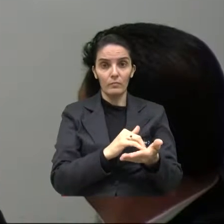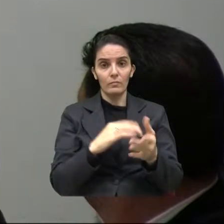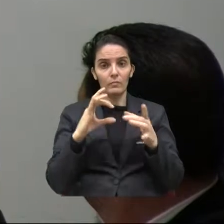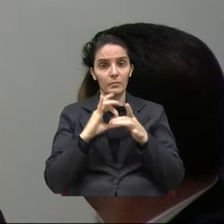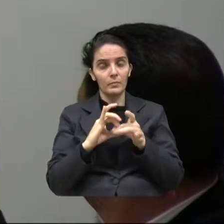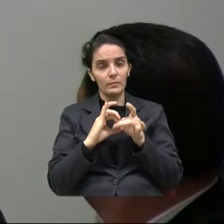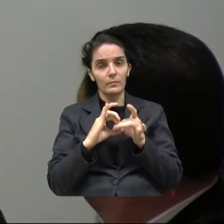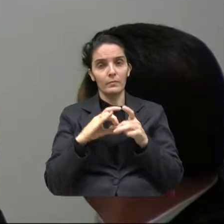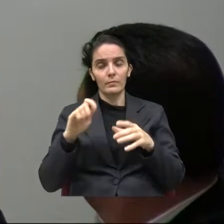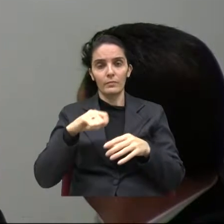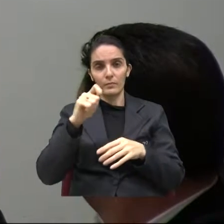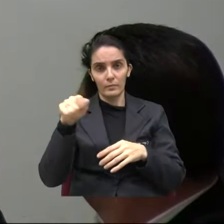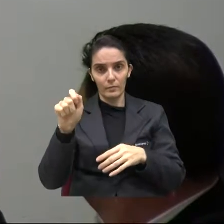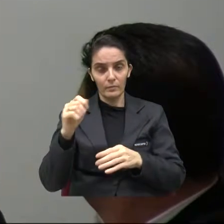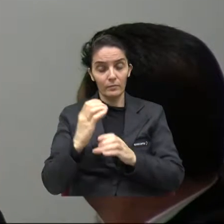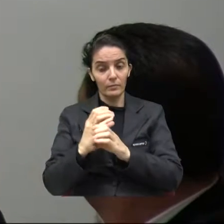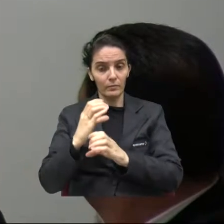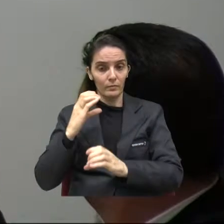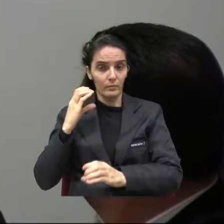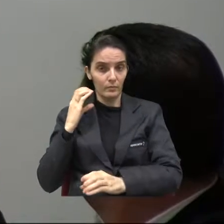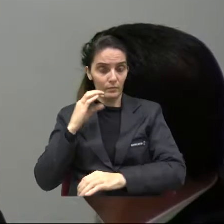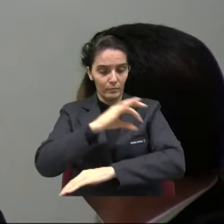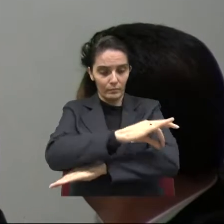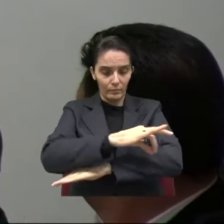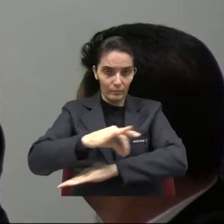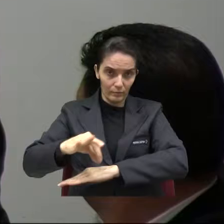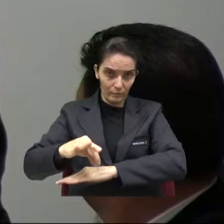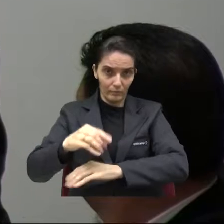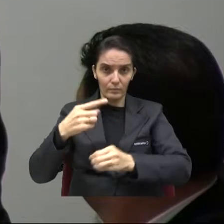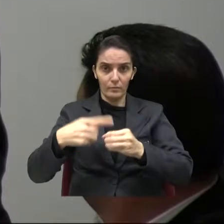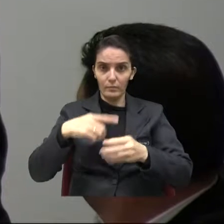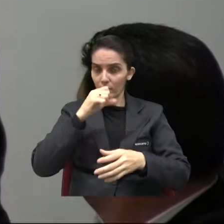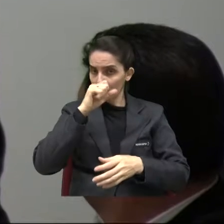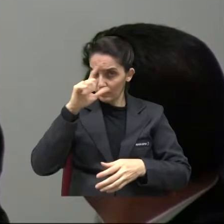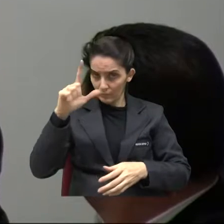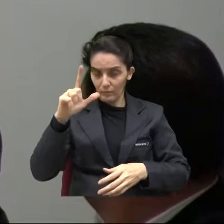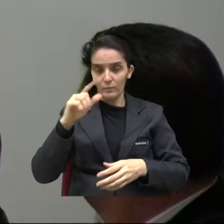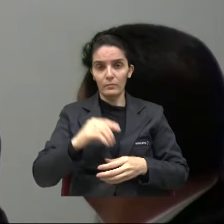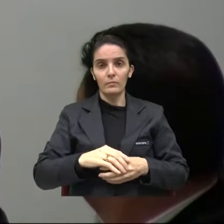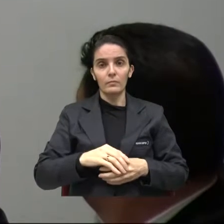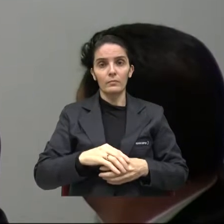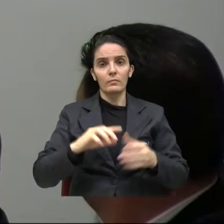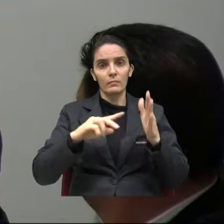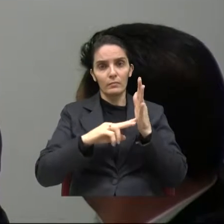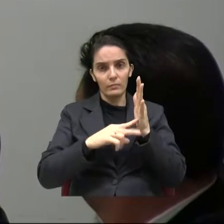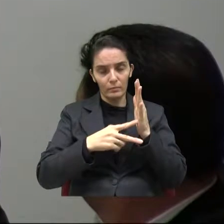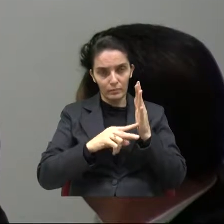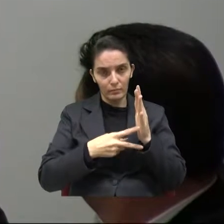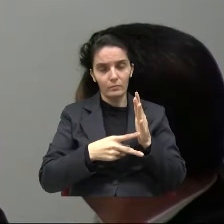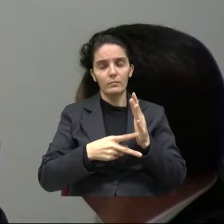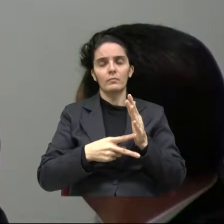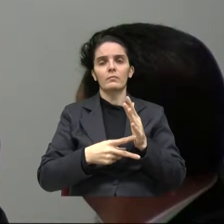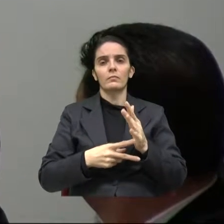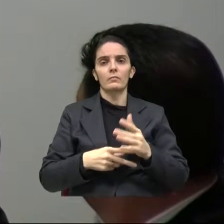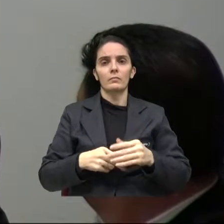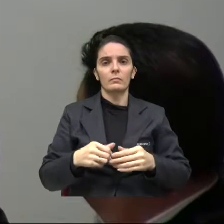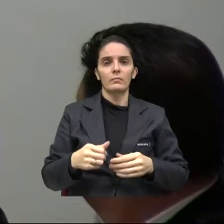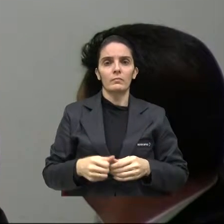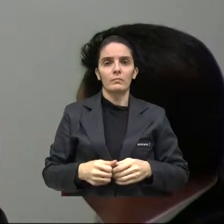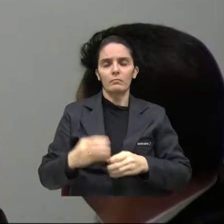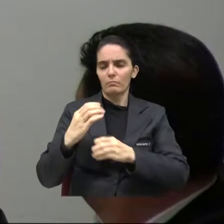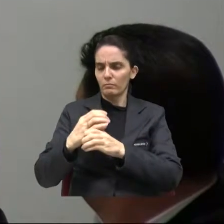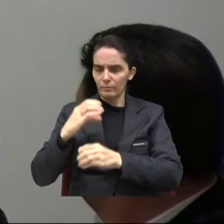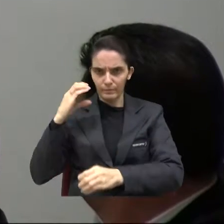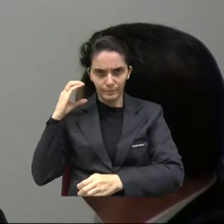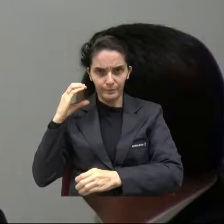com a Associação de Engenheiros e Arquitetos da cidade de Limeira, sindicato patronal de engenheiros,